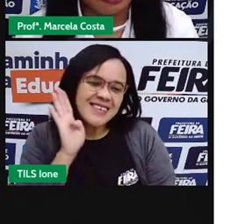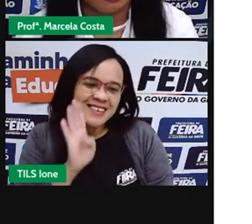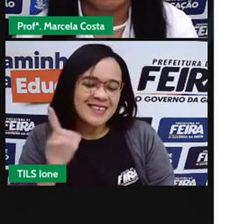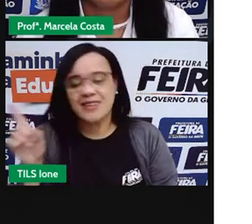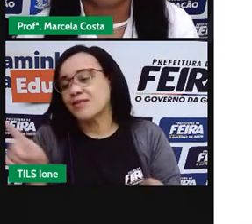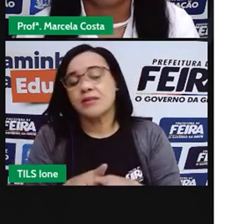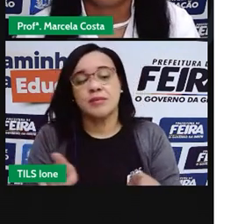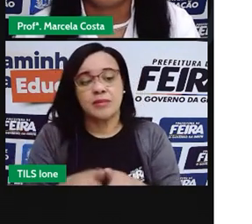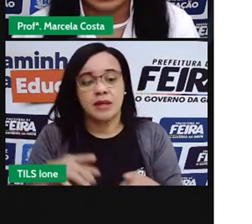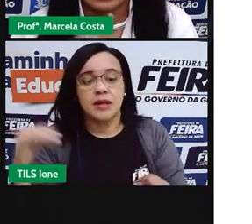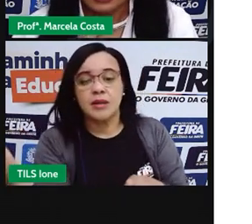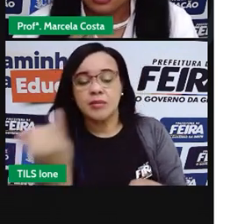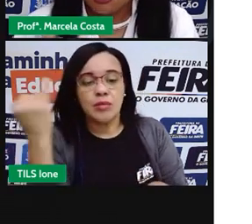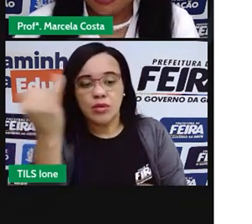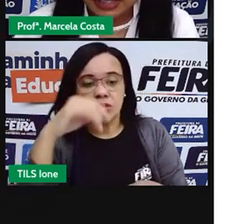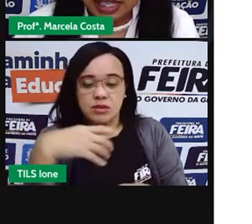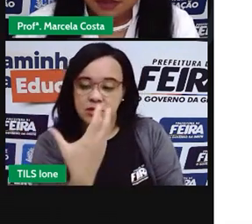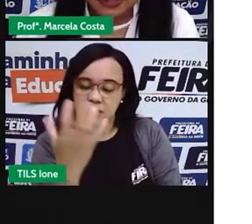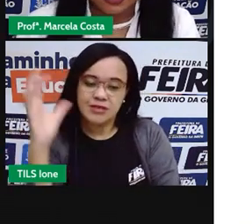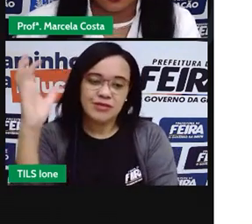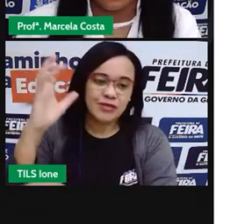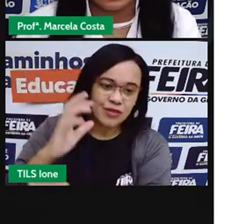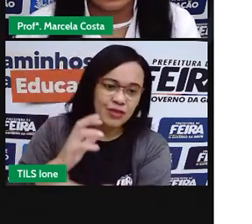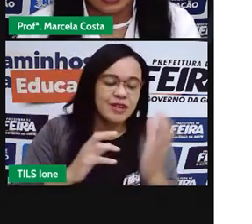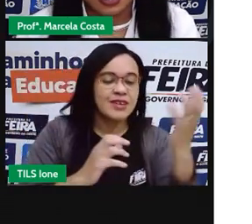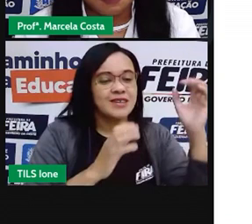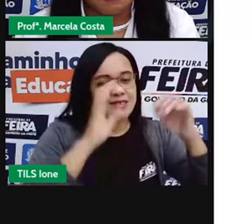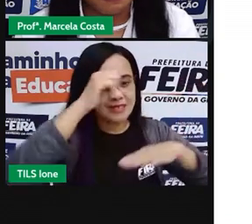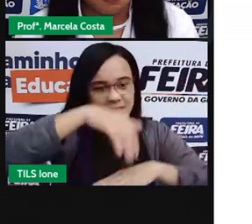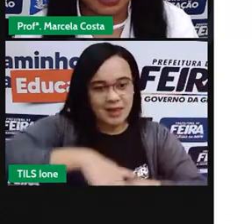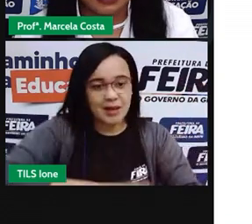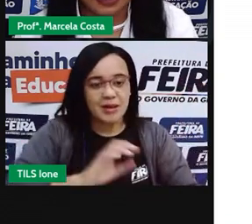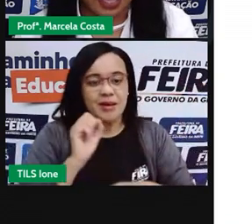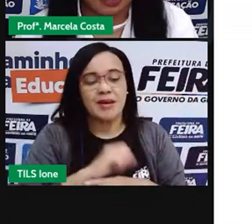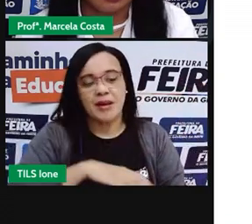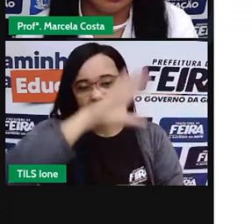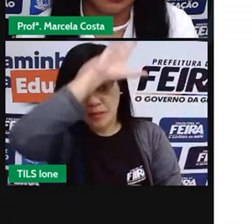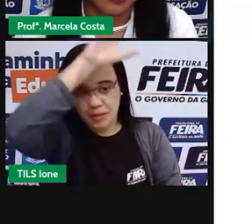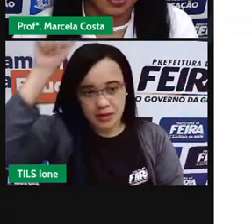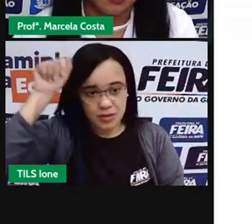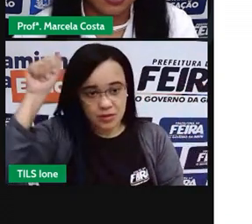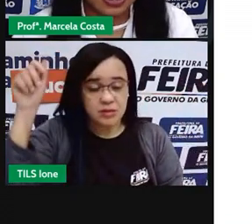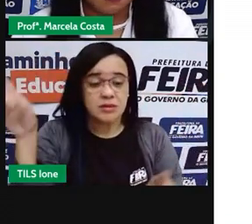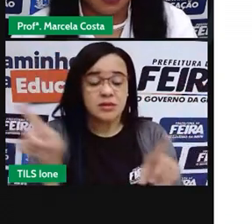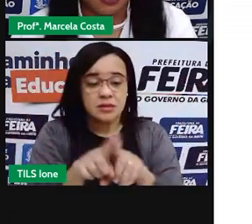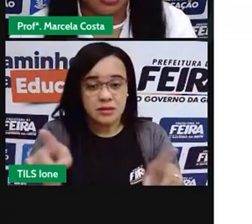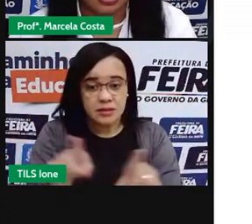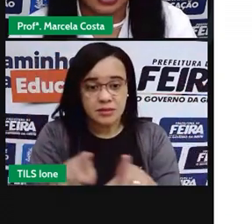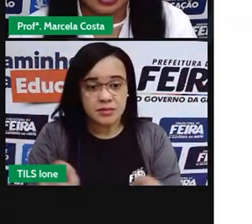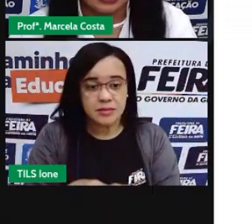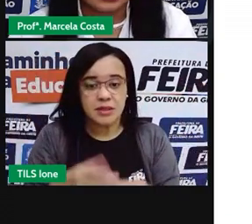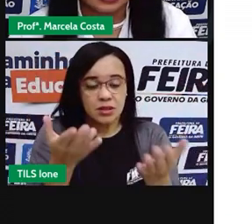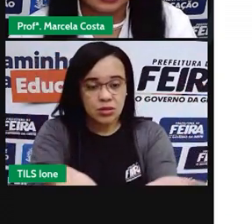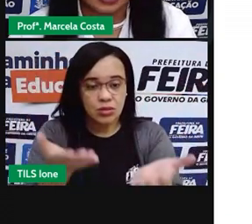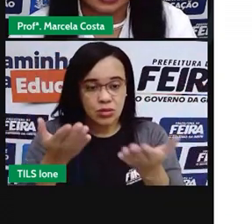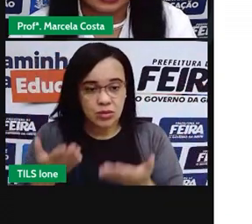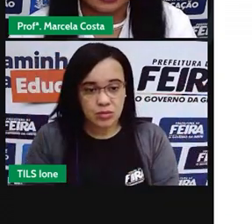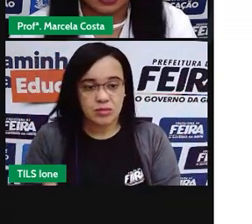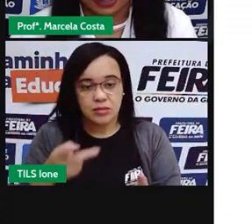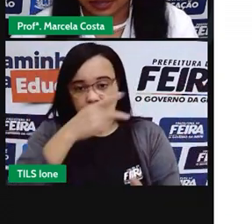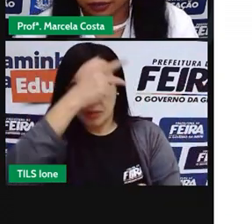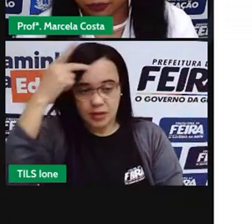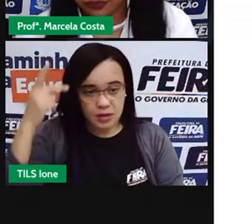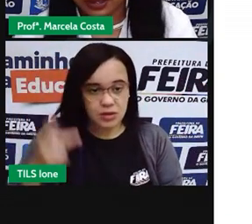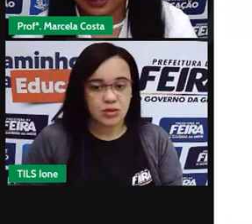floresta, além de convidar as pessoas a plantar. Você pode acessar aí